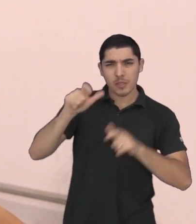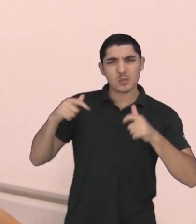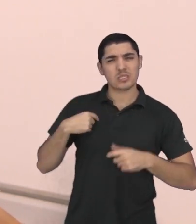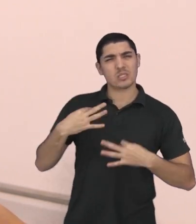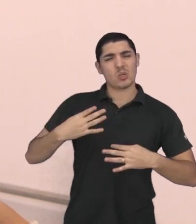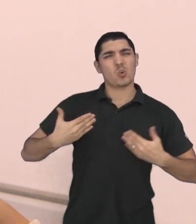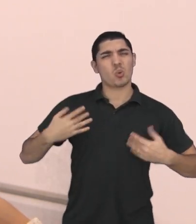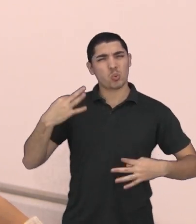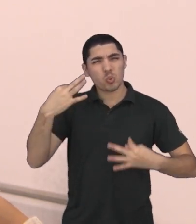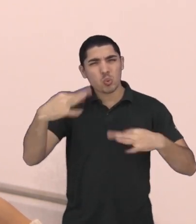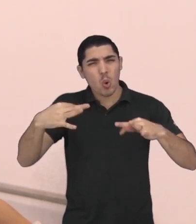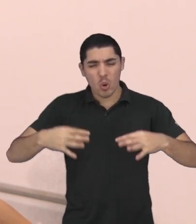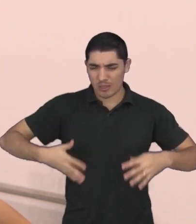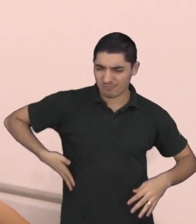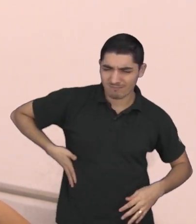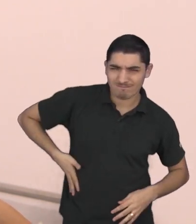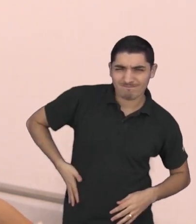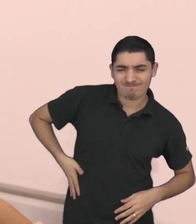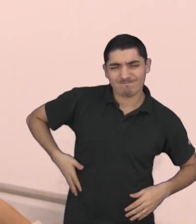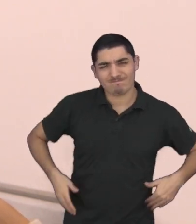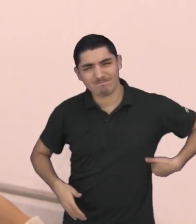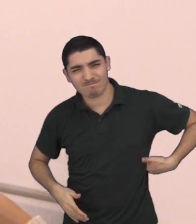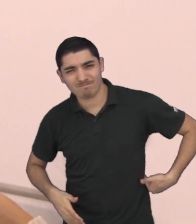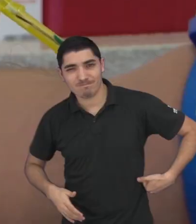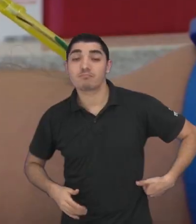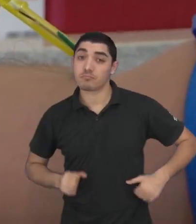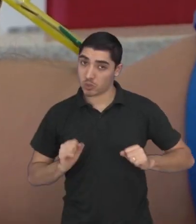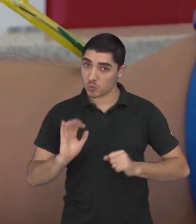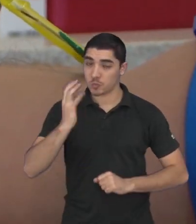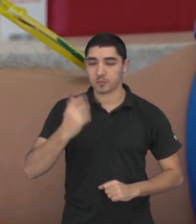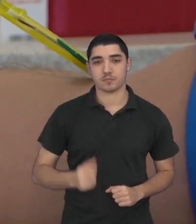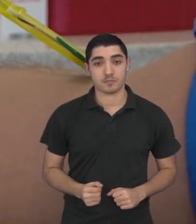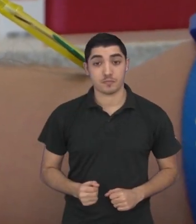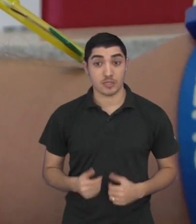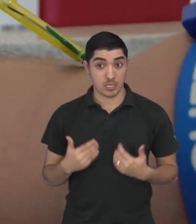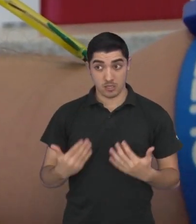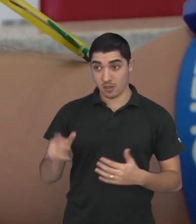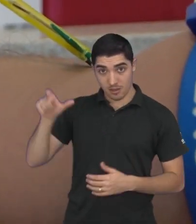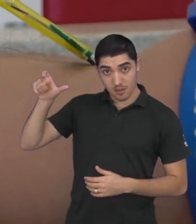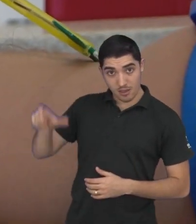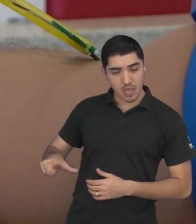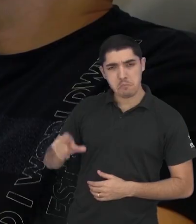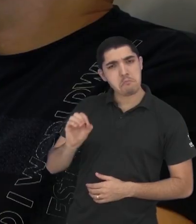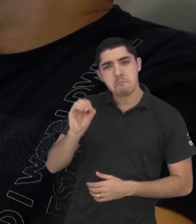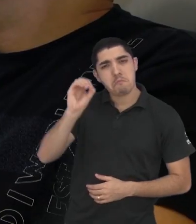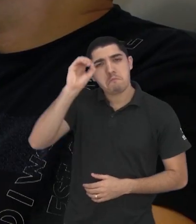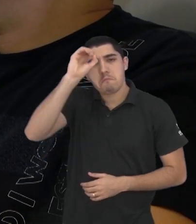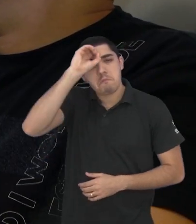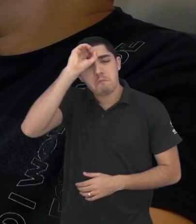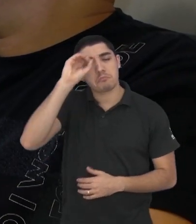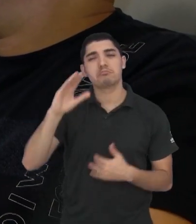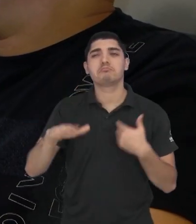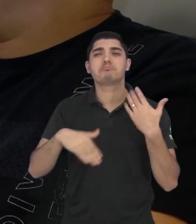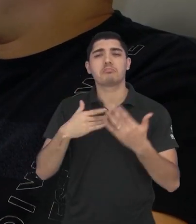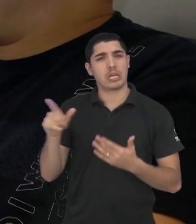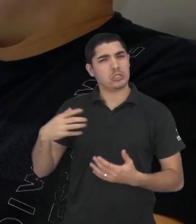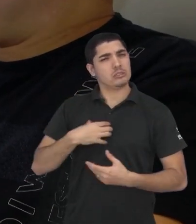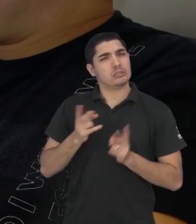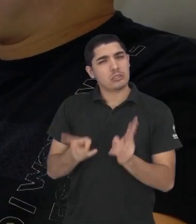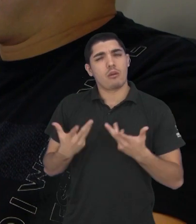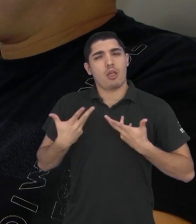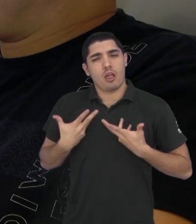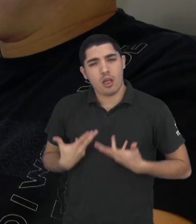o esporte. E tenho certeza que todos que estão aqui, porque admiram esse trabalho do mestre, esse trabalho que ele